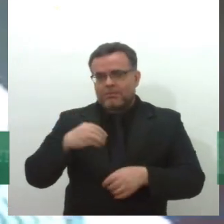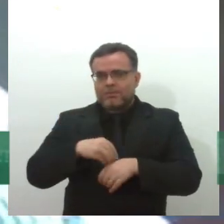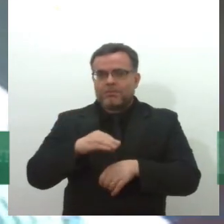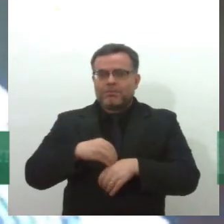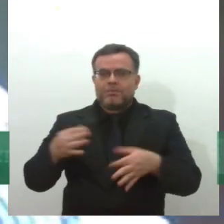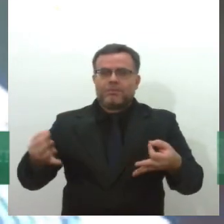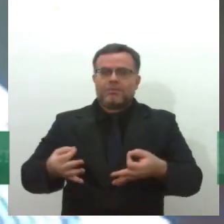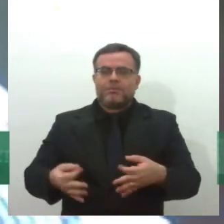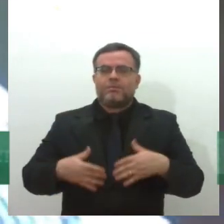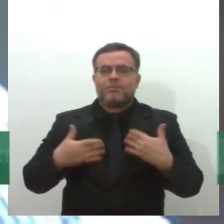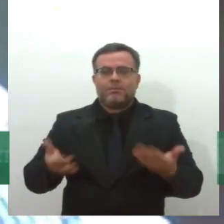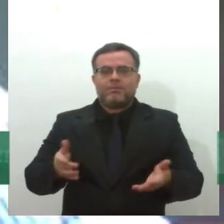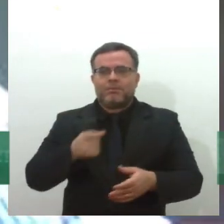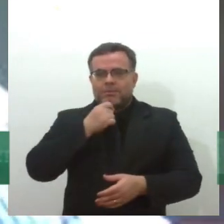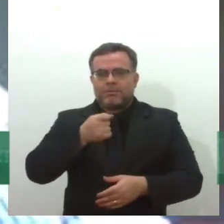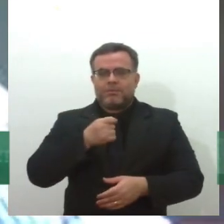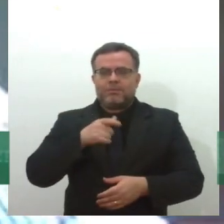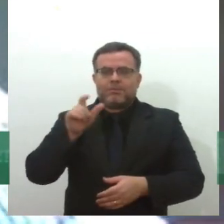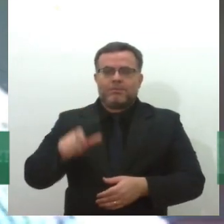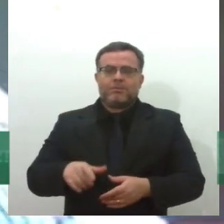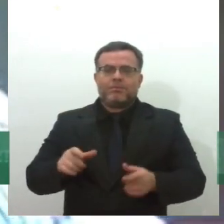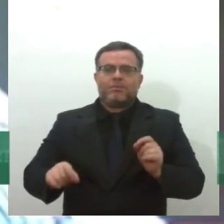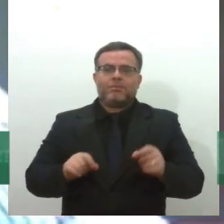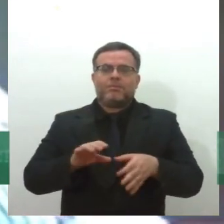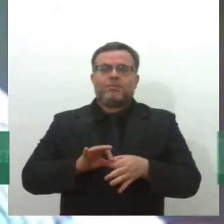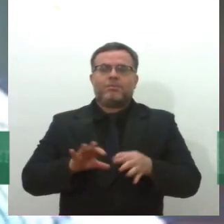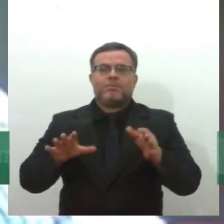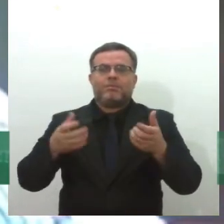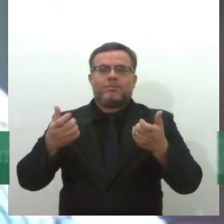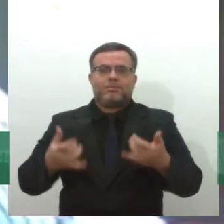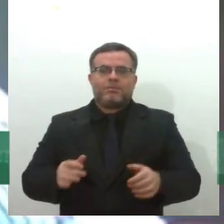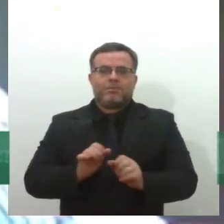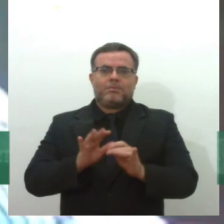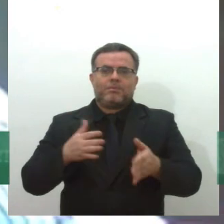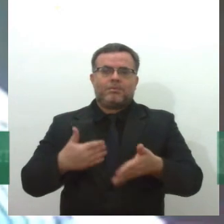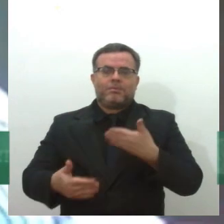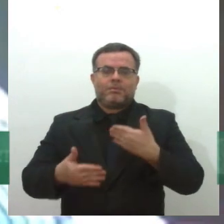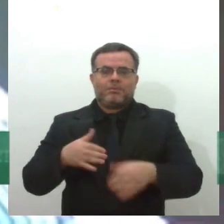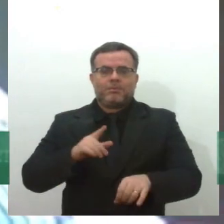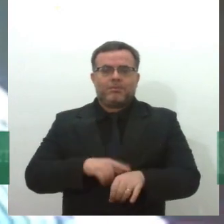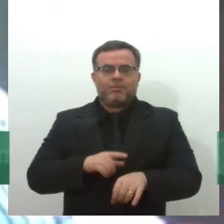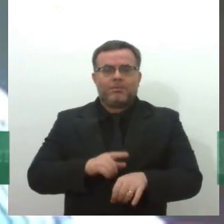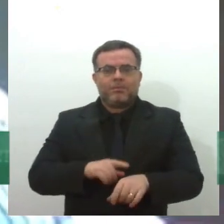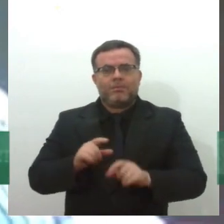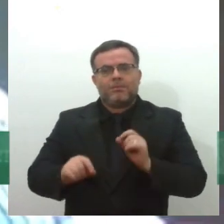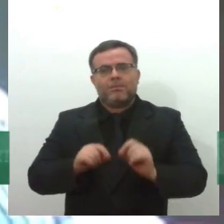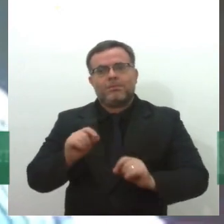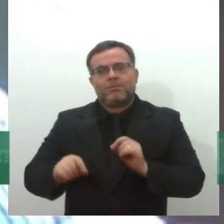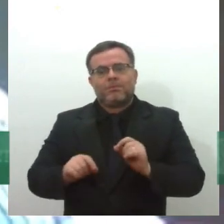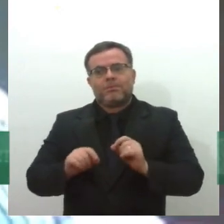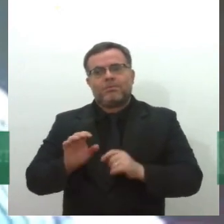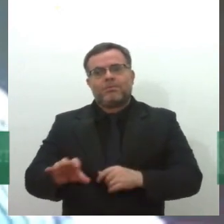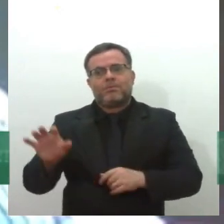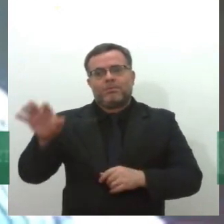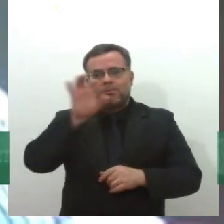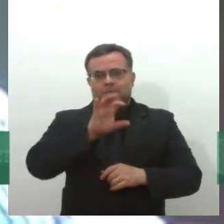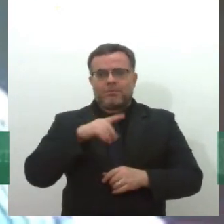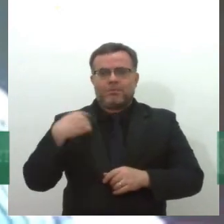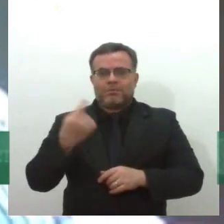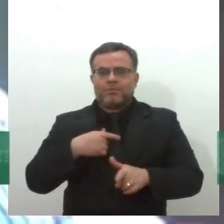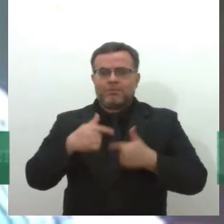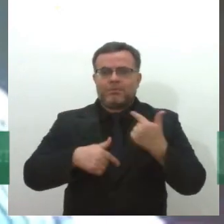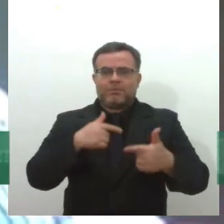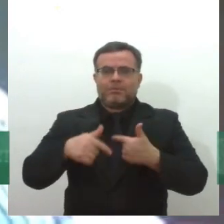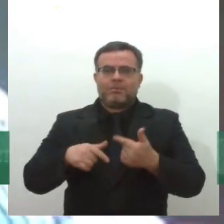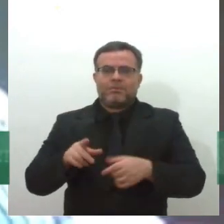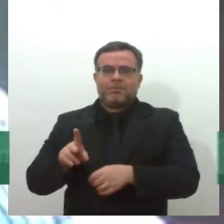Clécia. Estamos sempre aí à disposição para esclarecer a posição dos estados que estamos atuando aí pelo Consefaz sempre